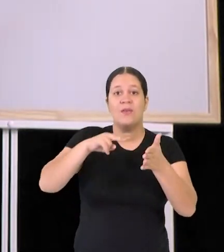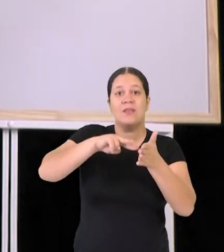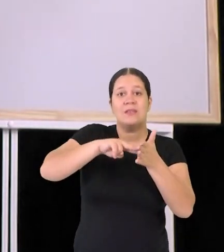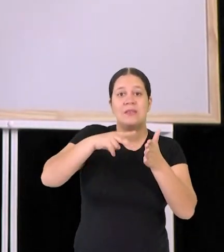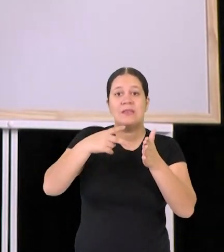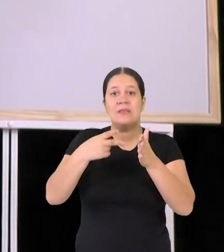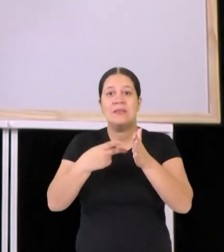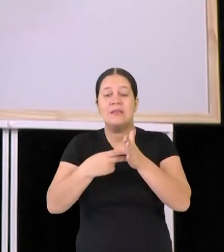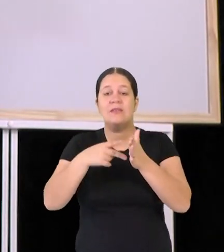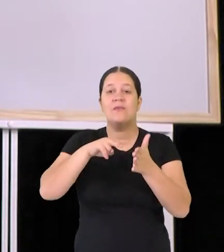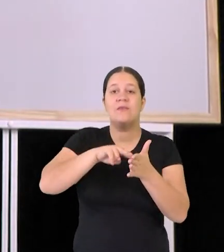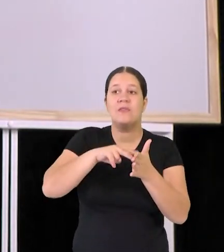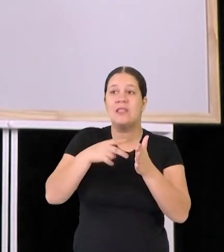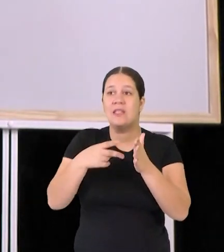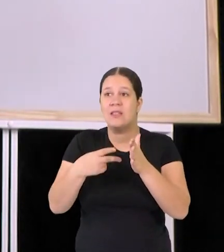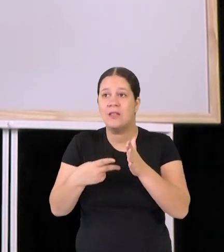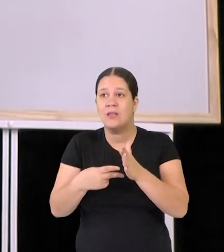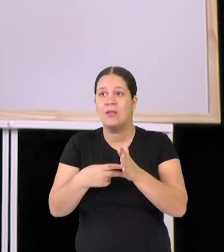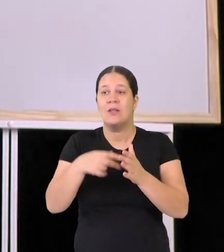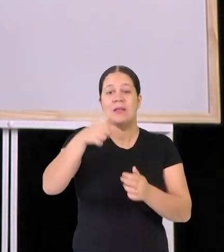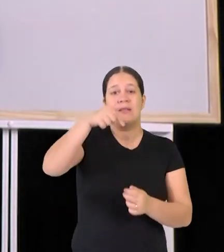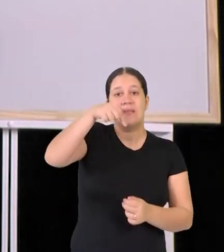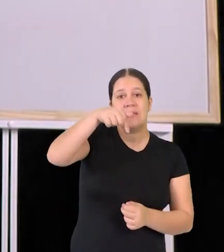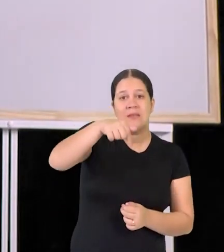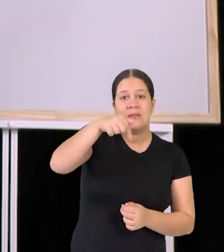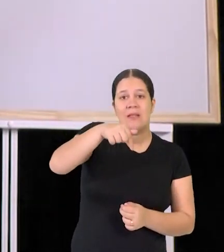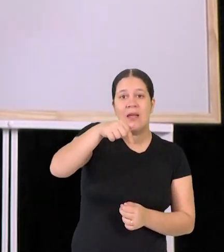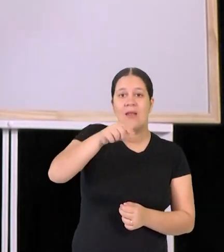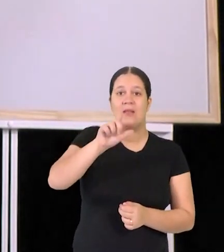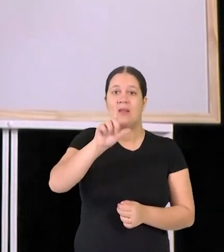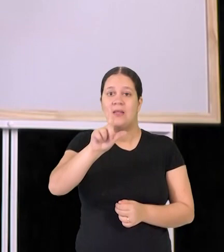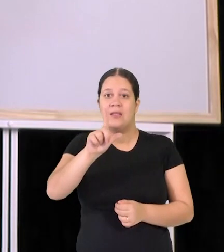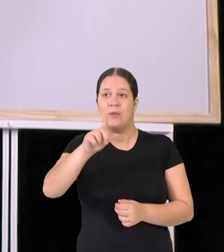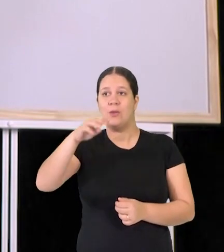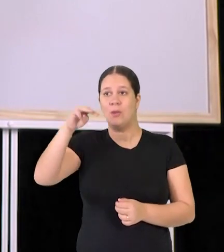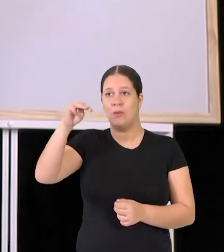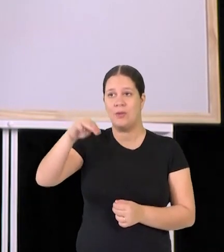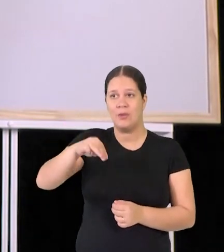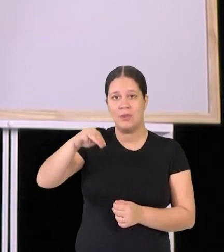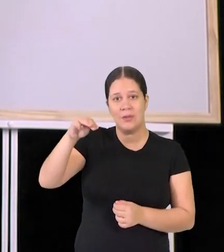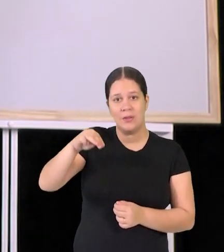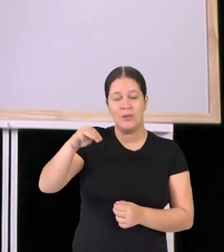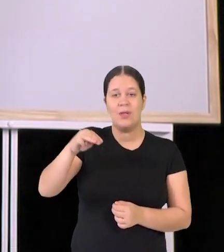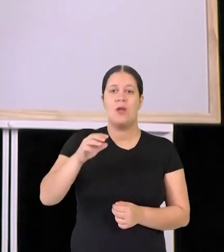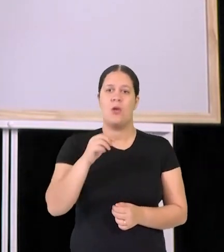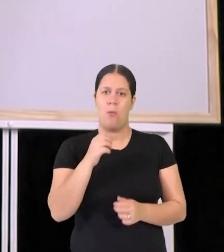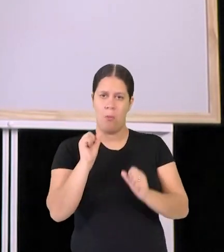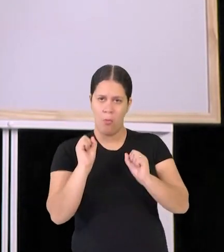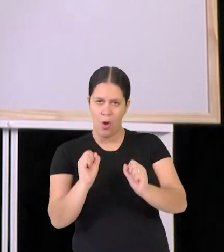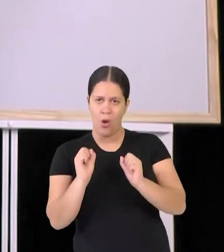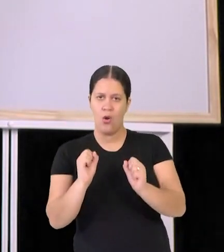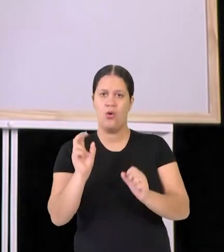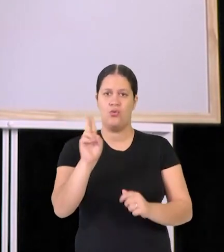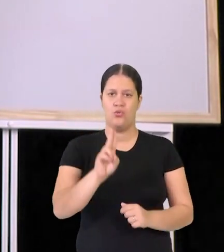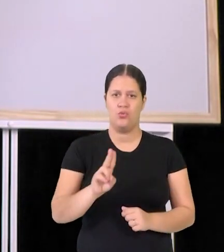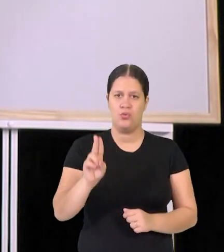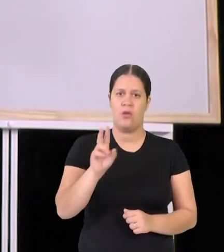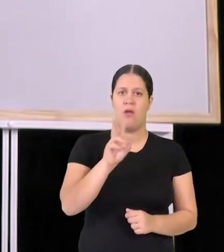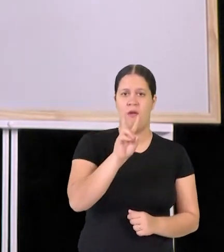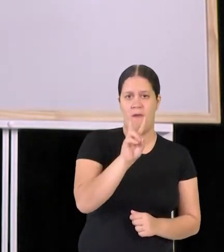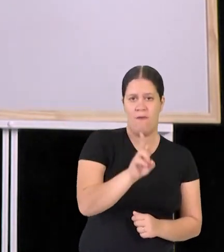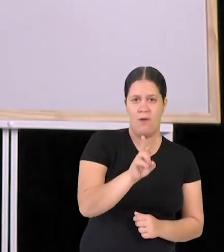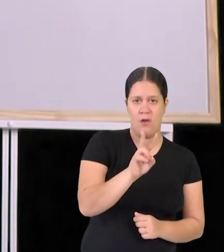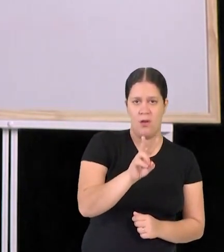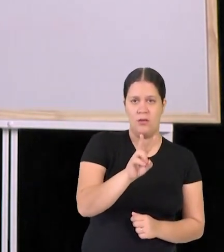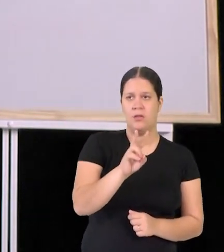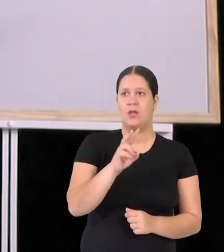essa vazão aqui de 7 litros por minuto? Pessoal, eu posso utilizar a letra V para vazão e posso utilizar também a letra